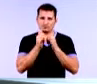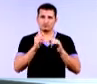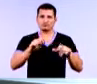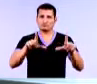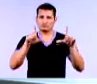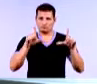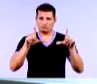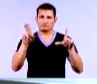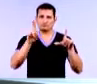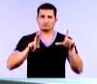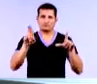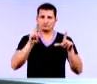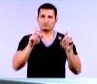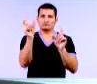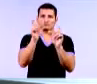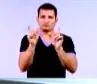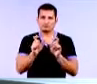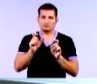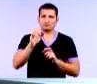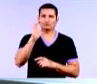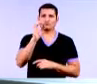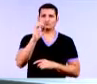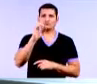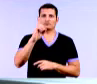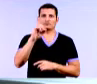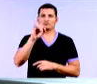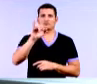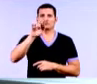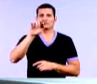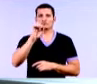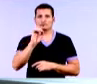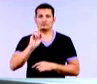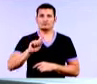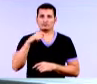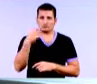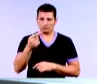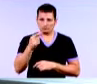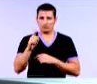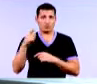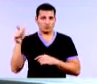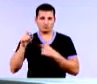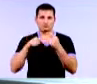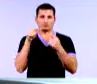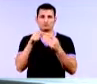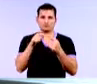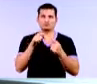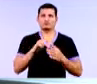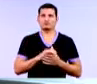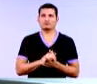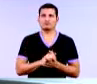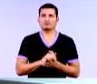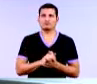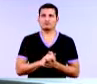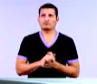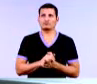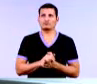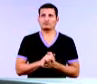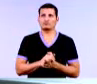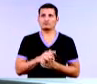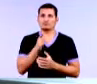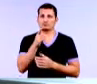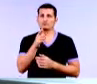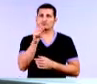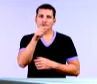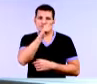tela usando a estrutura de pseudocódigo. E depois é uma pergunta objetiva de marcar X para que vocês possam